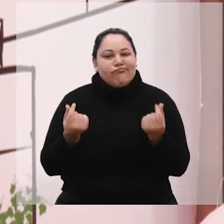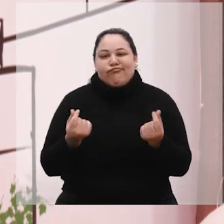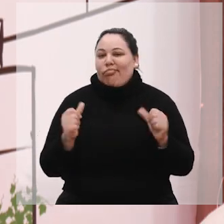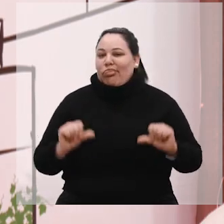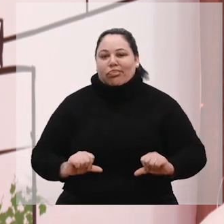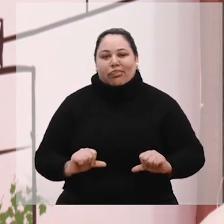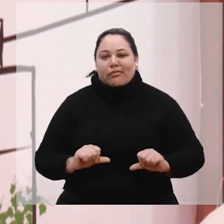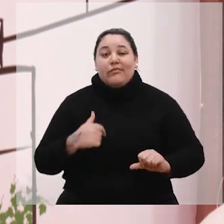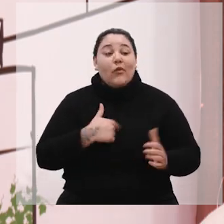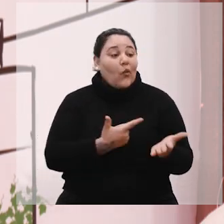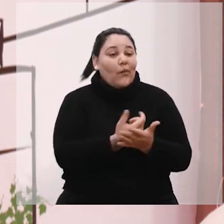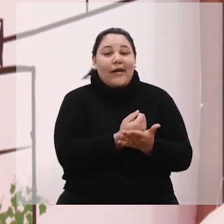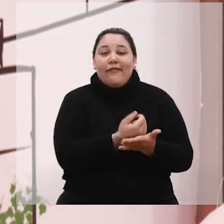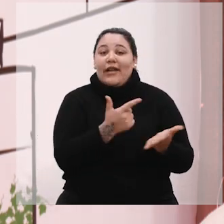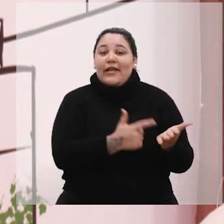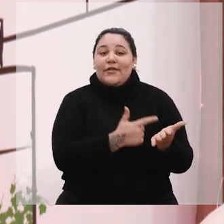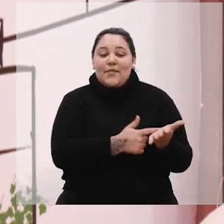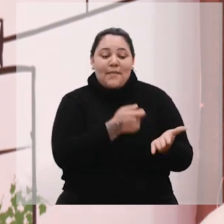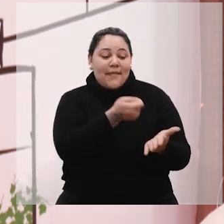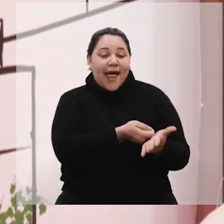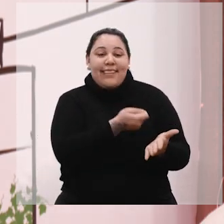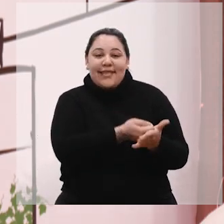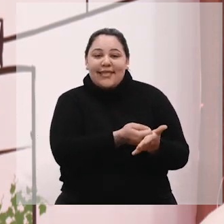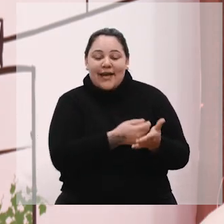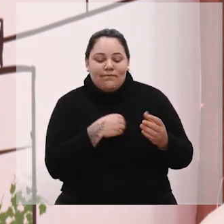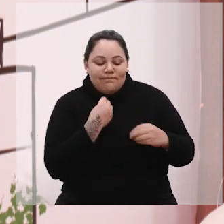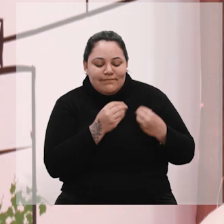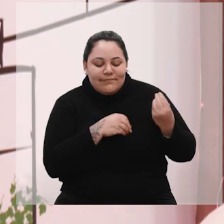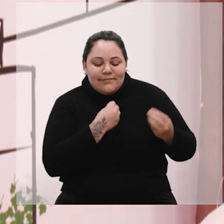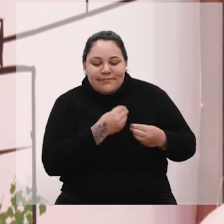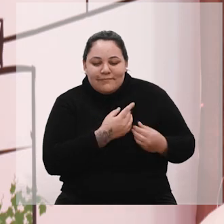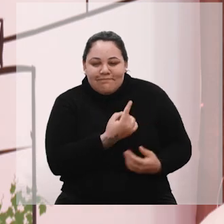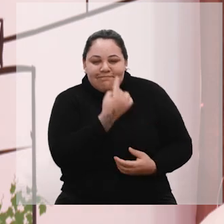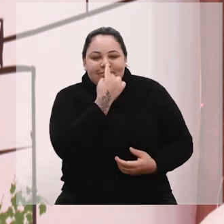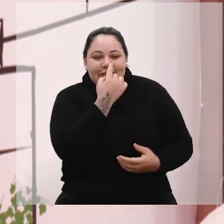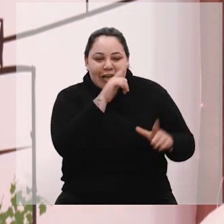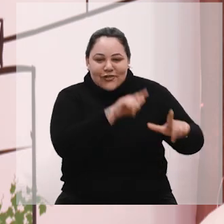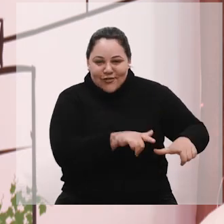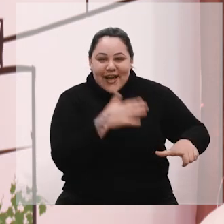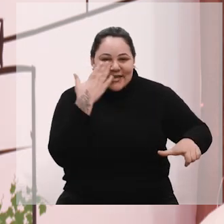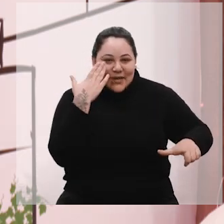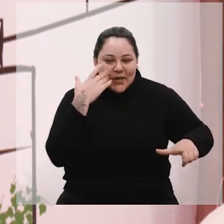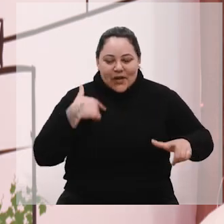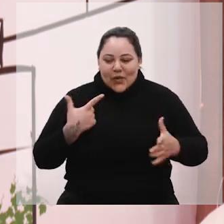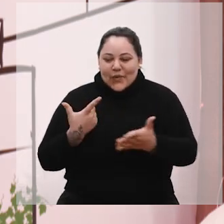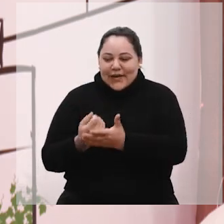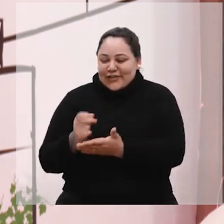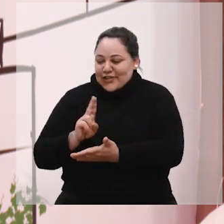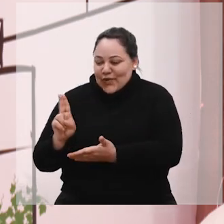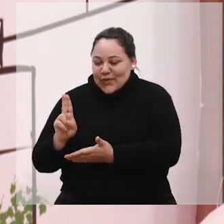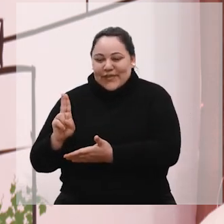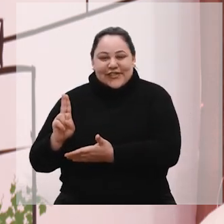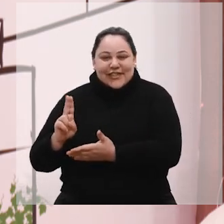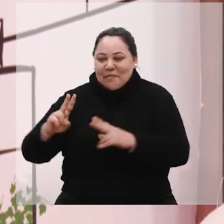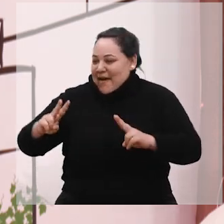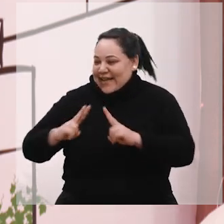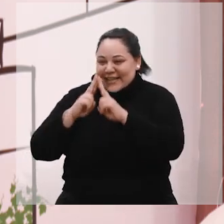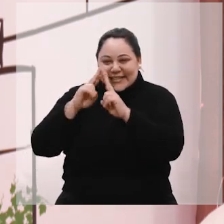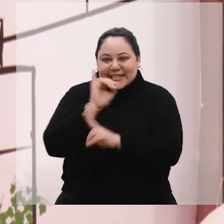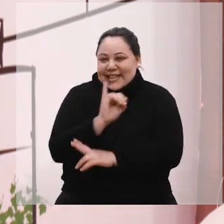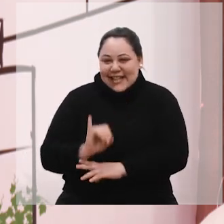dinheiro. Então, eu comprava livros para tentar me sentir nesses lugares. E eu comprava tudo que tinha nome de Paris,